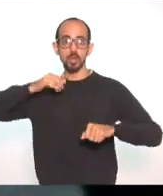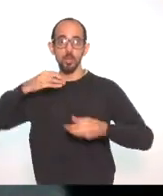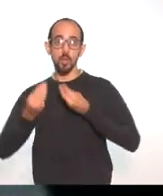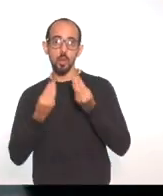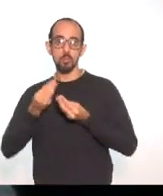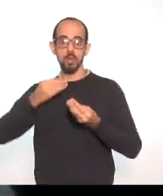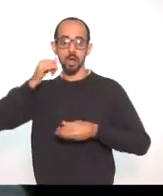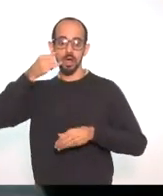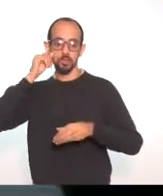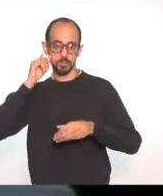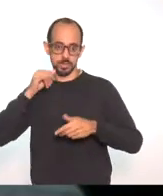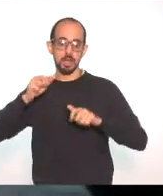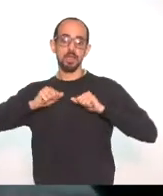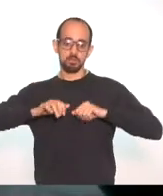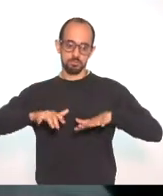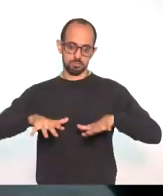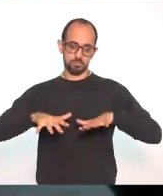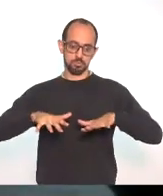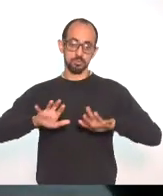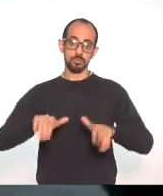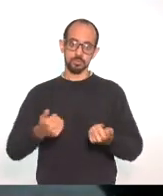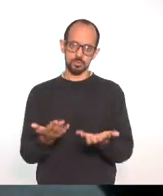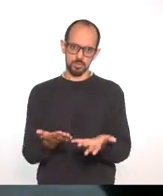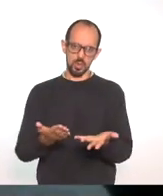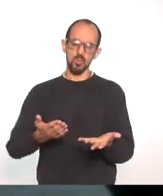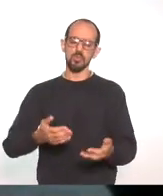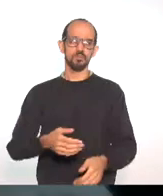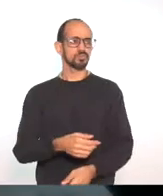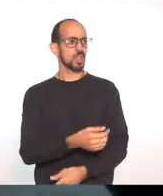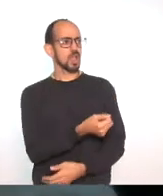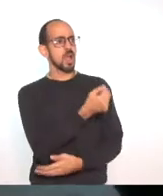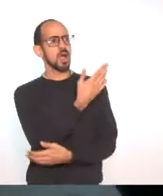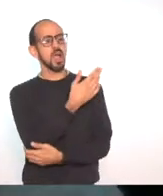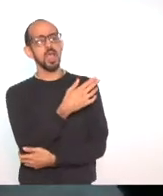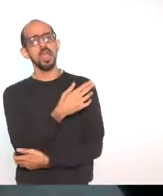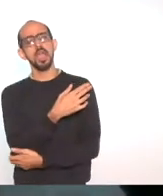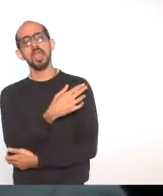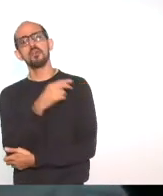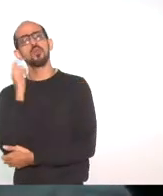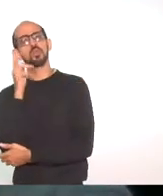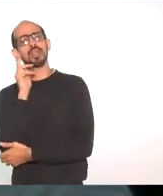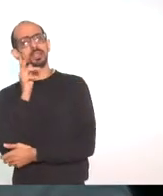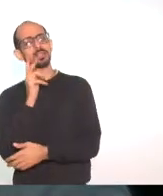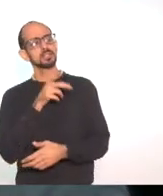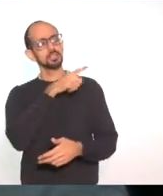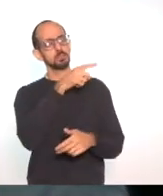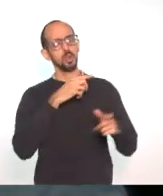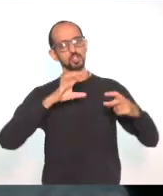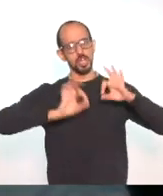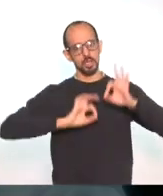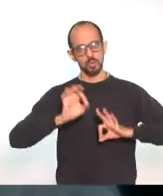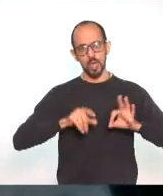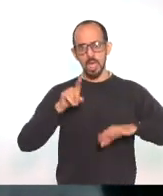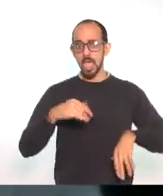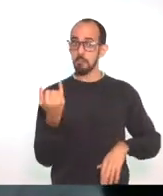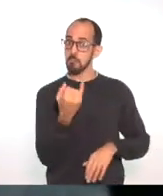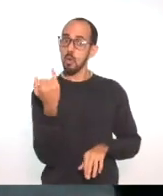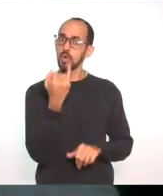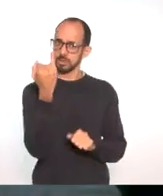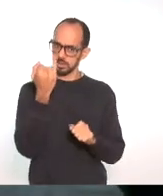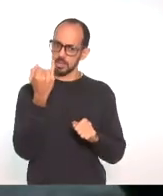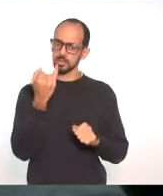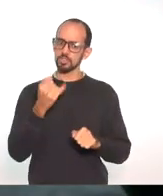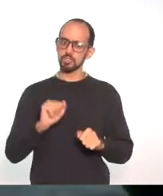ao combate ao convite Então waldeck esse projeto que vocês estão caminhando Hoje ele é fundamental para a gestão de governança